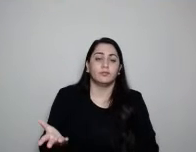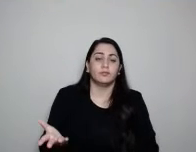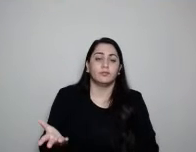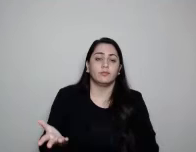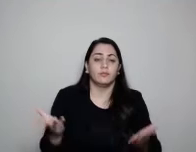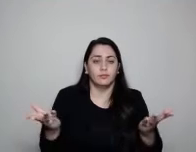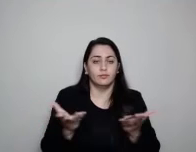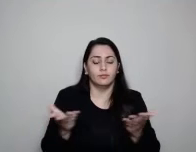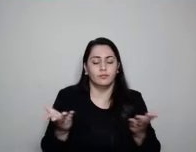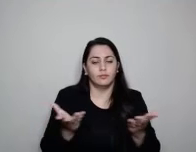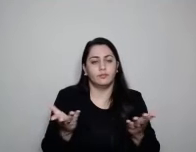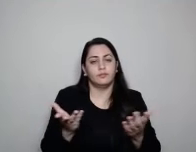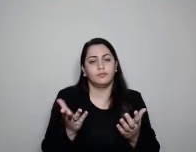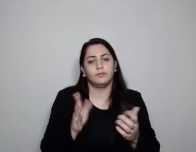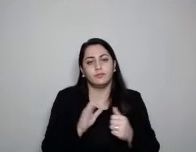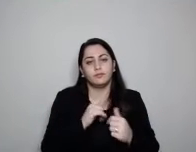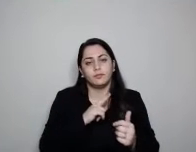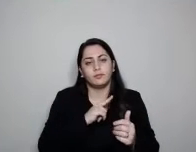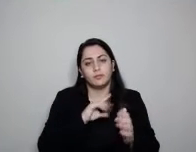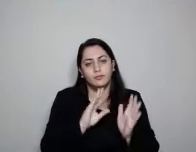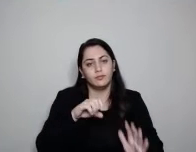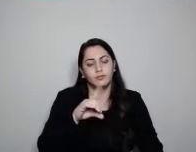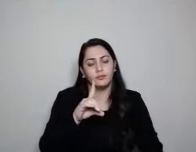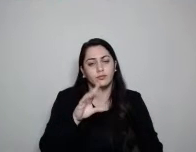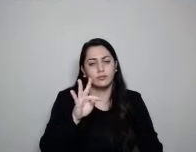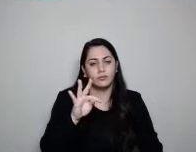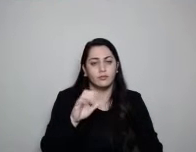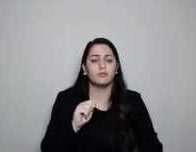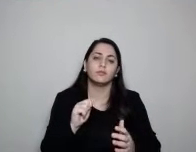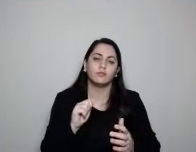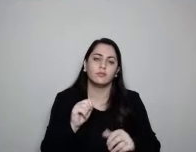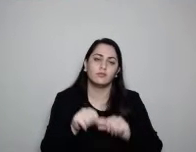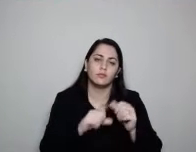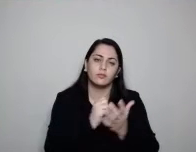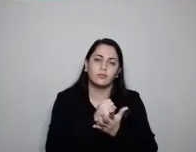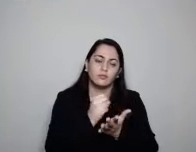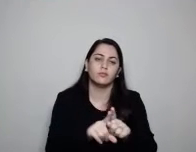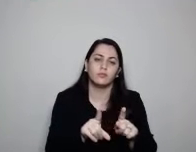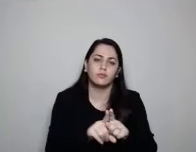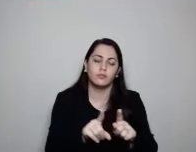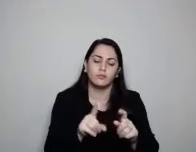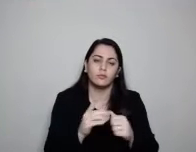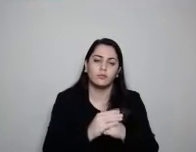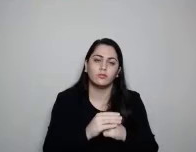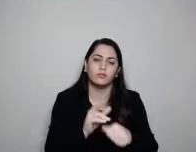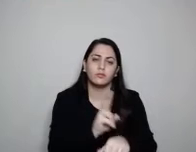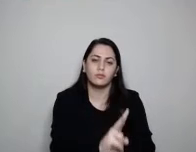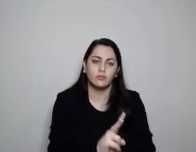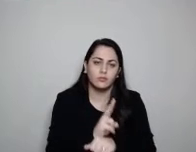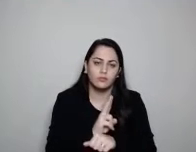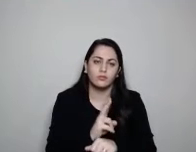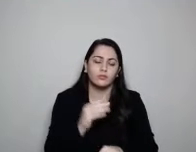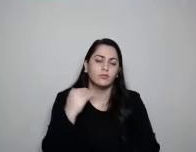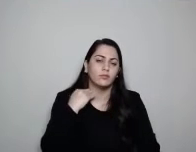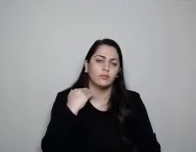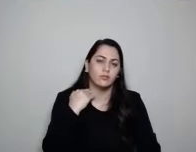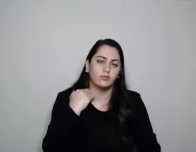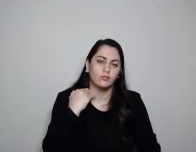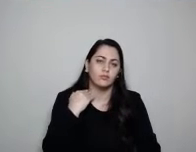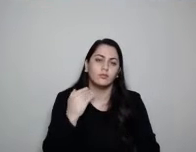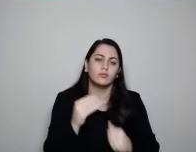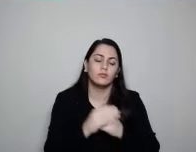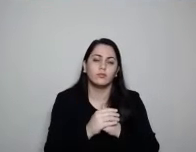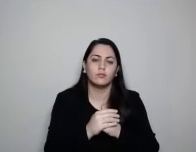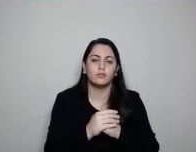Trata-se de uma ação de revisão de contrato, julgamento extra petita, inexistência, financiamento bancário, possibilidade de revisão, instrumento contratual não colacionado